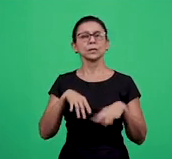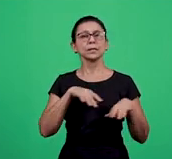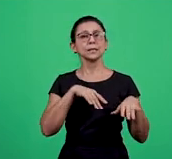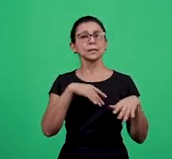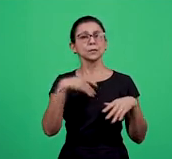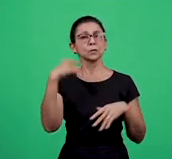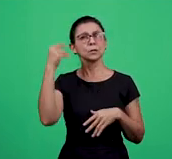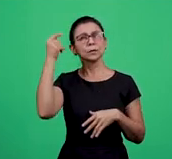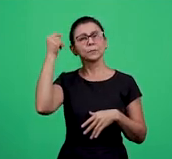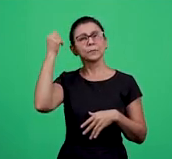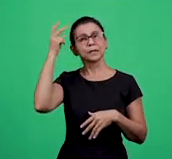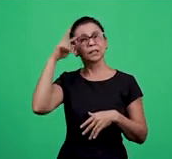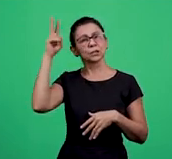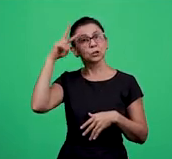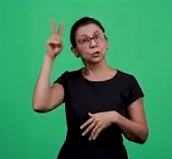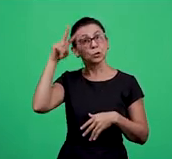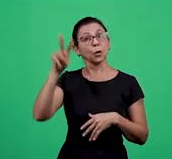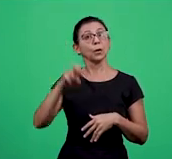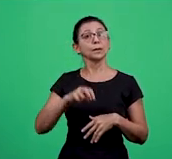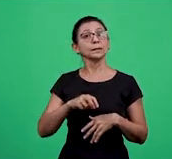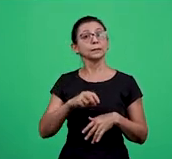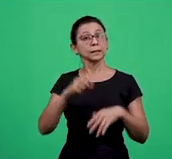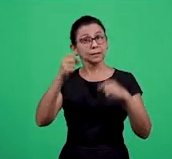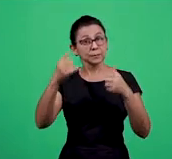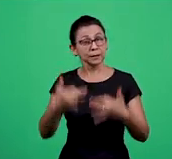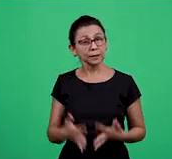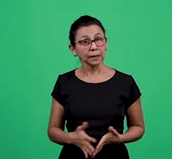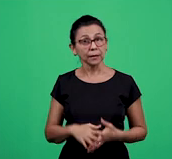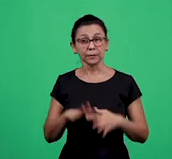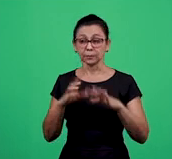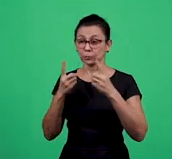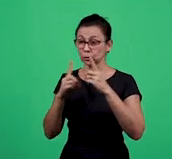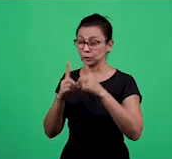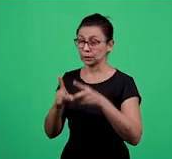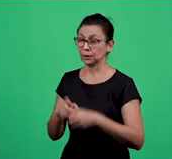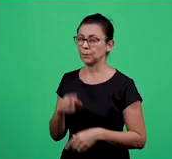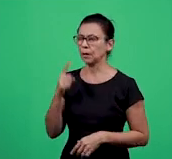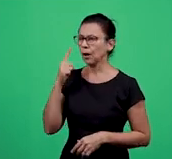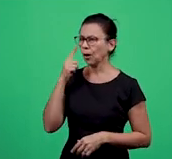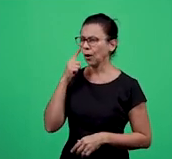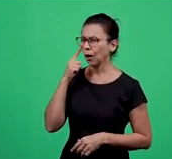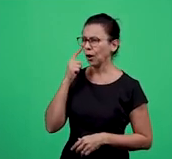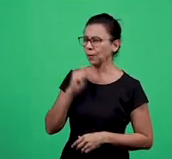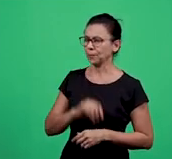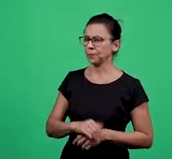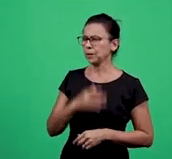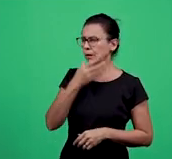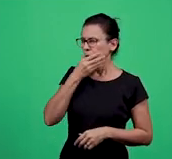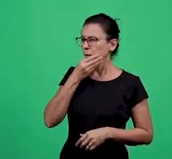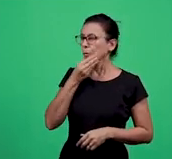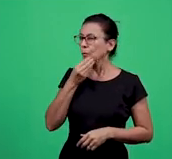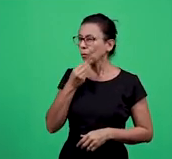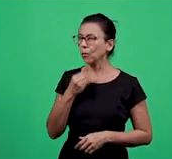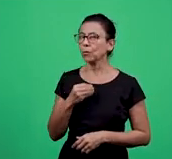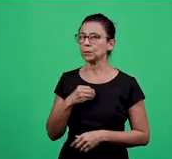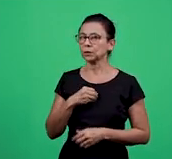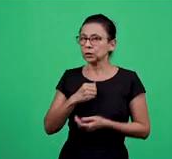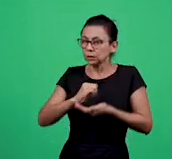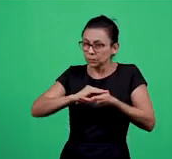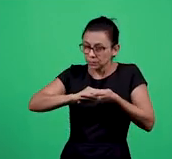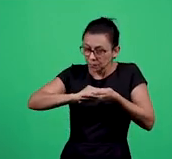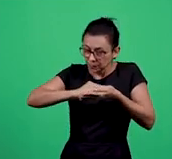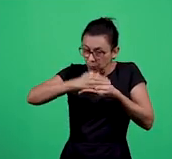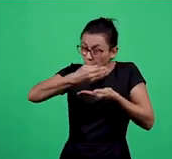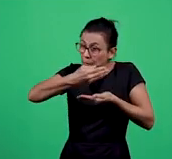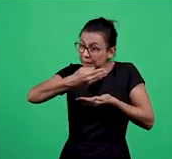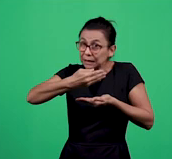do tesouro escondido. Ele contou o seguinte para os seus discípulos: olha, tinha um homem que escondeu um